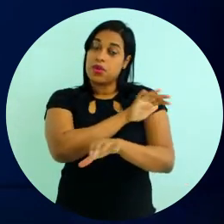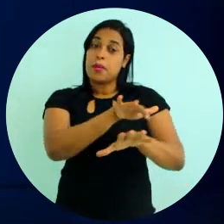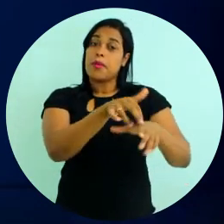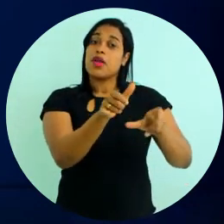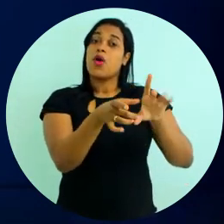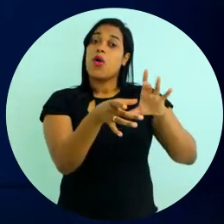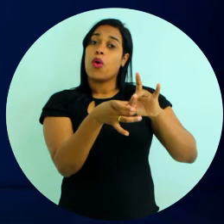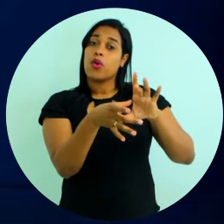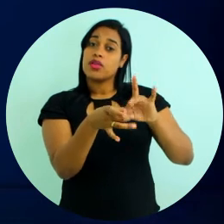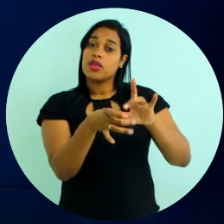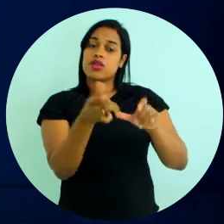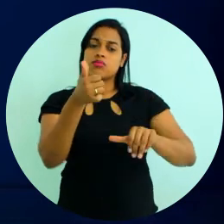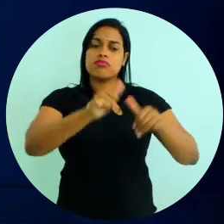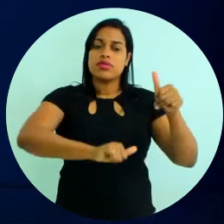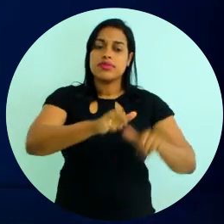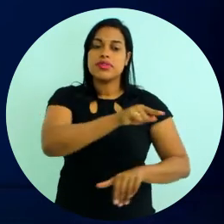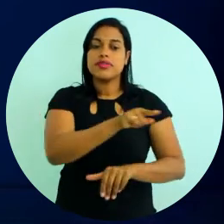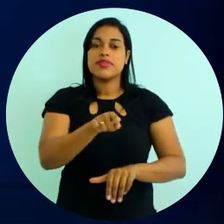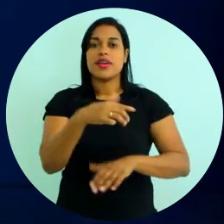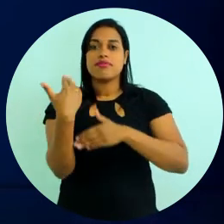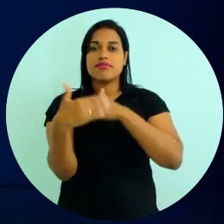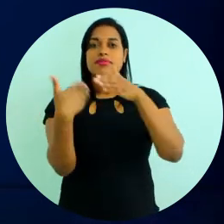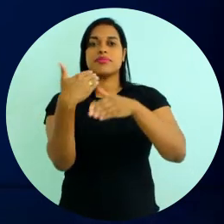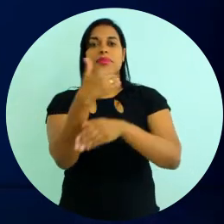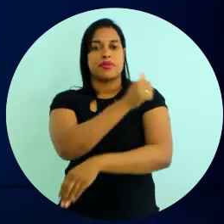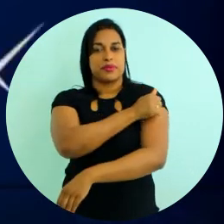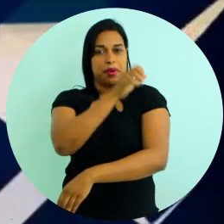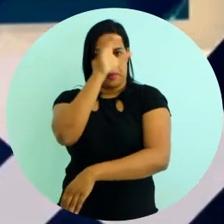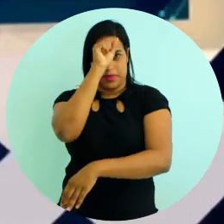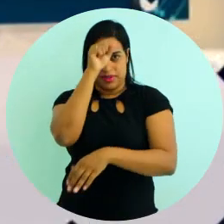e qual o melhor contexto para verificar esse desempenho.